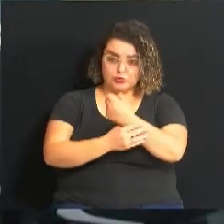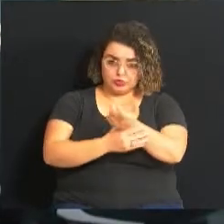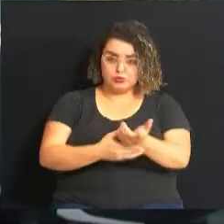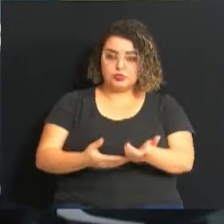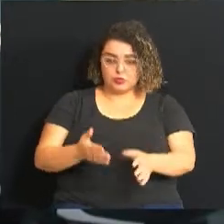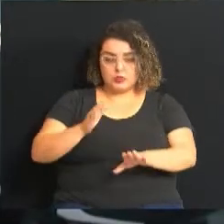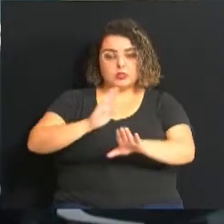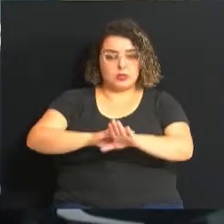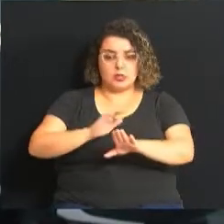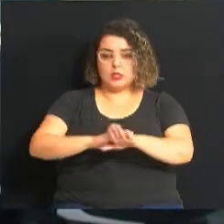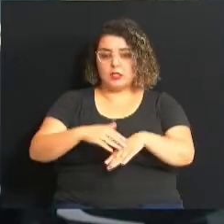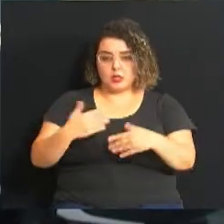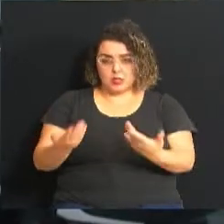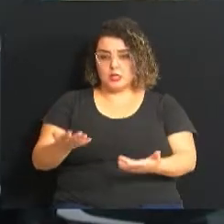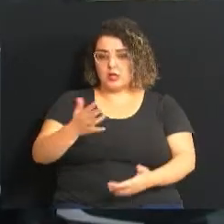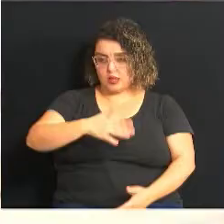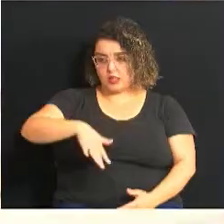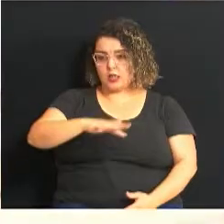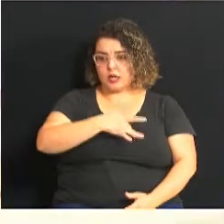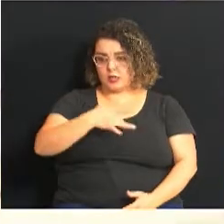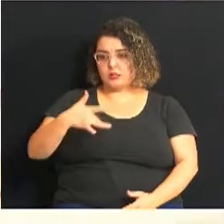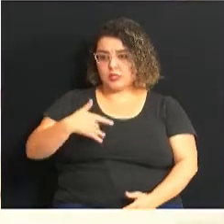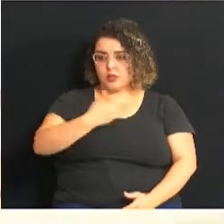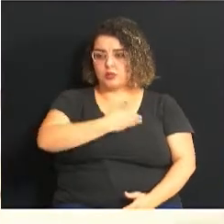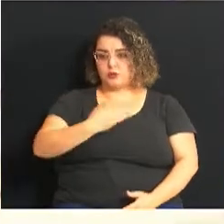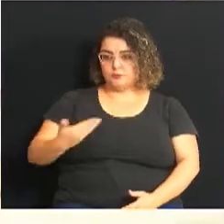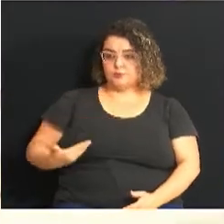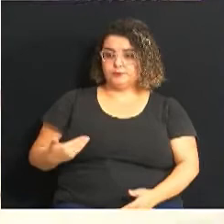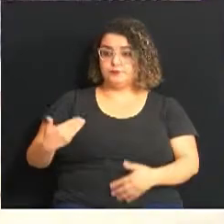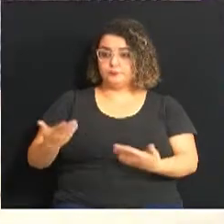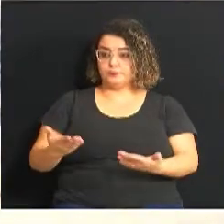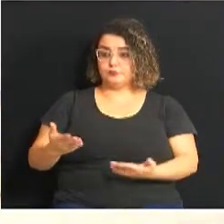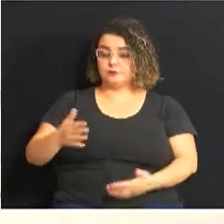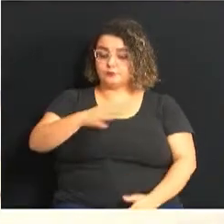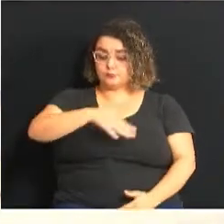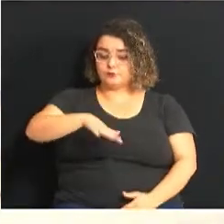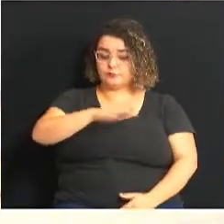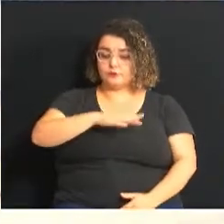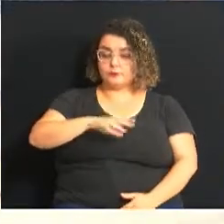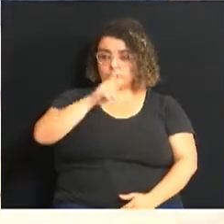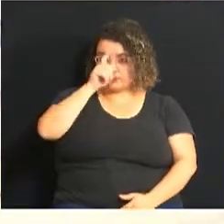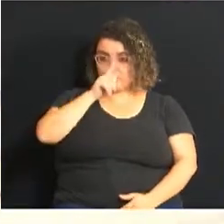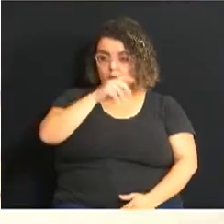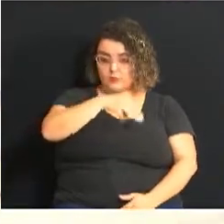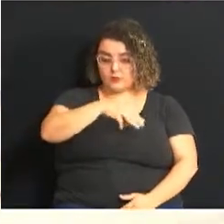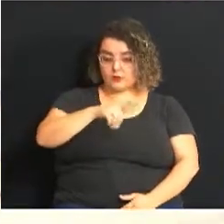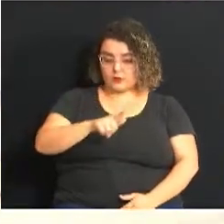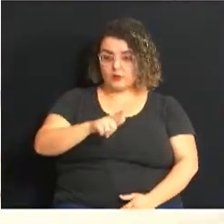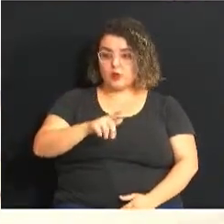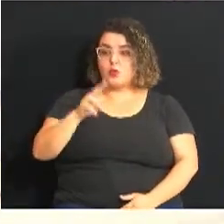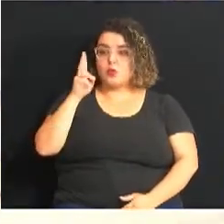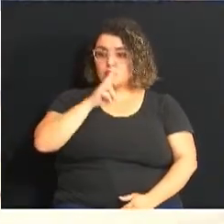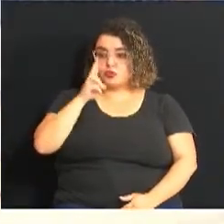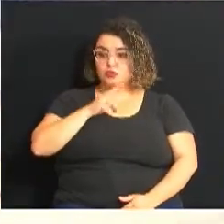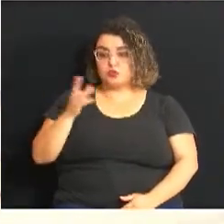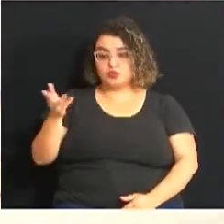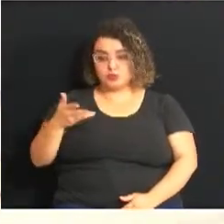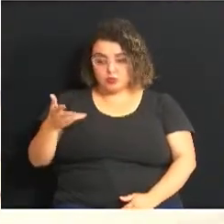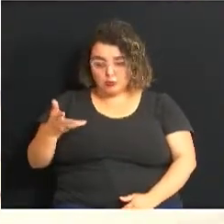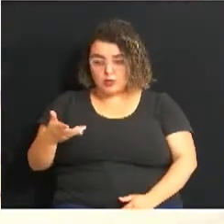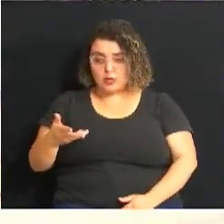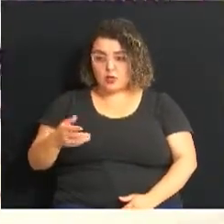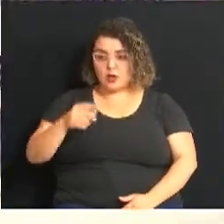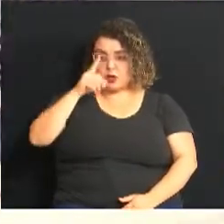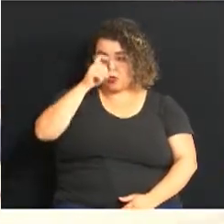exercem na saúde pública. A rede Mário Gatti de urgência, emergência e hospitalar foi criada em março